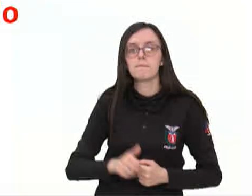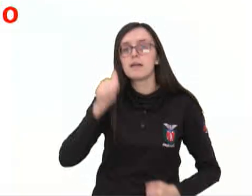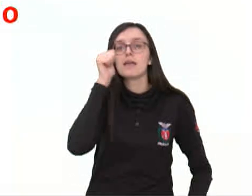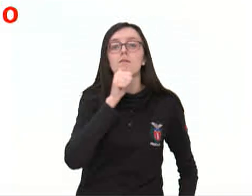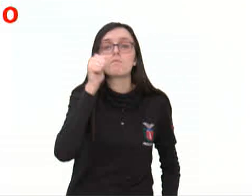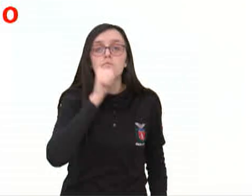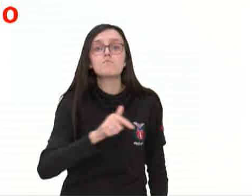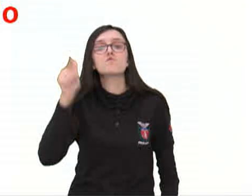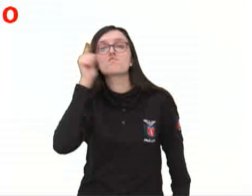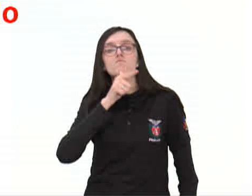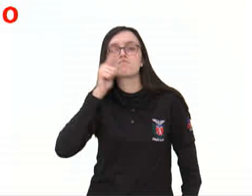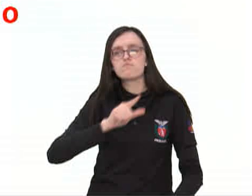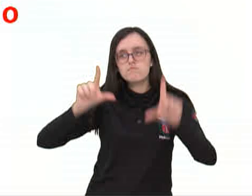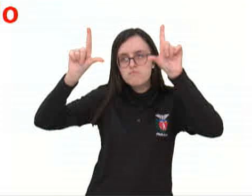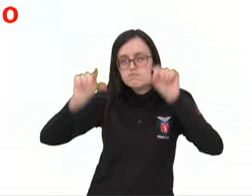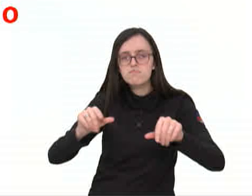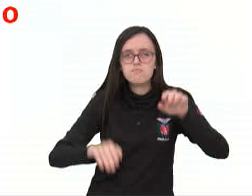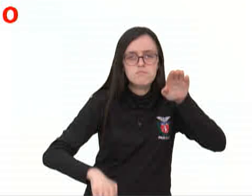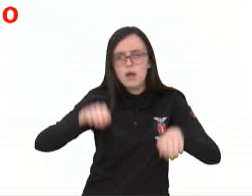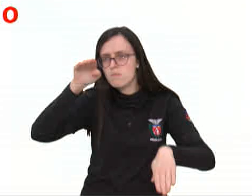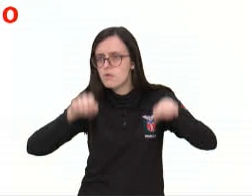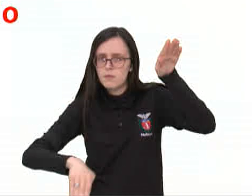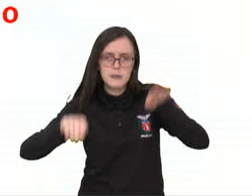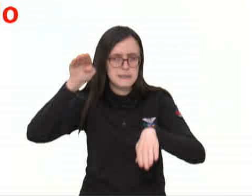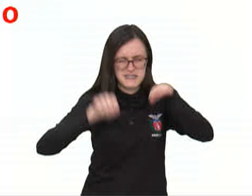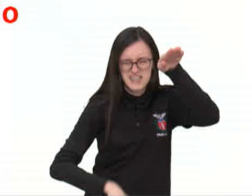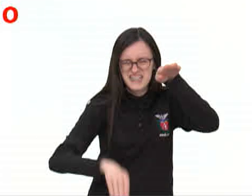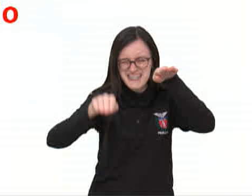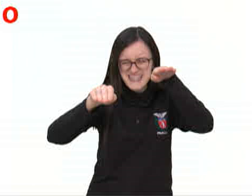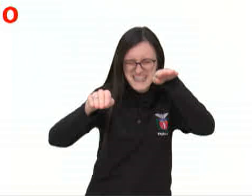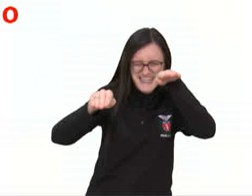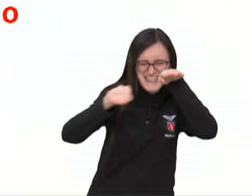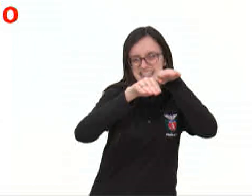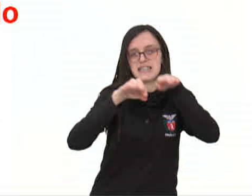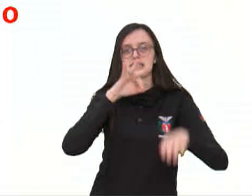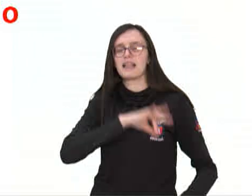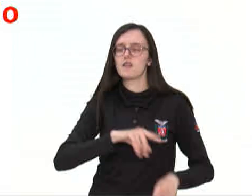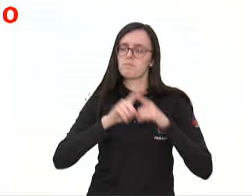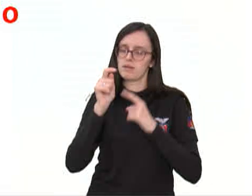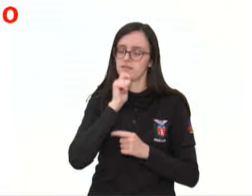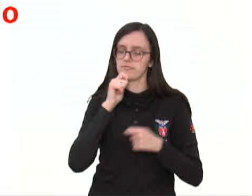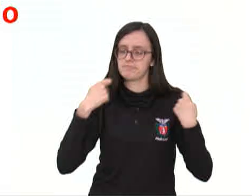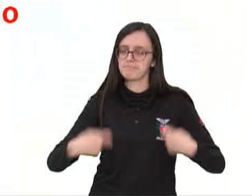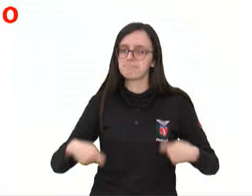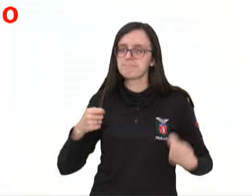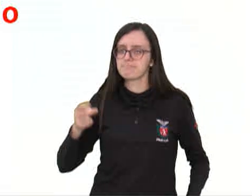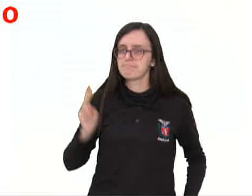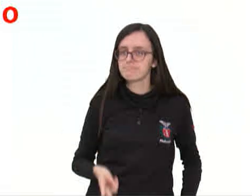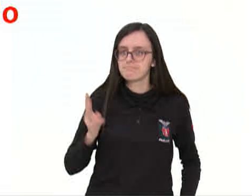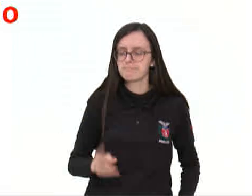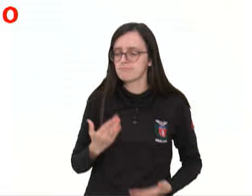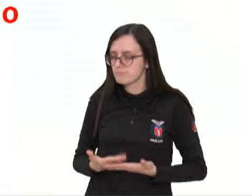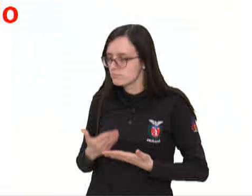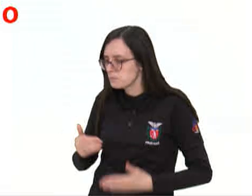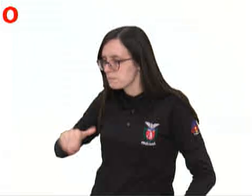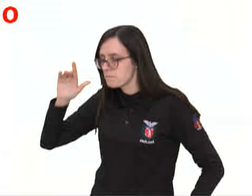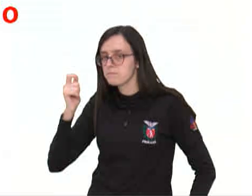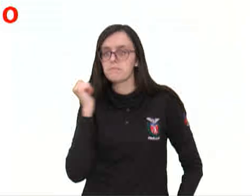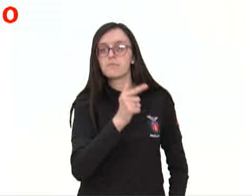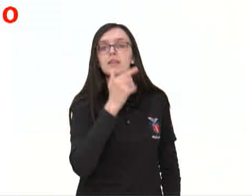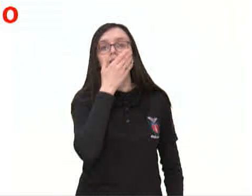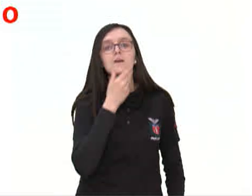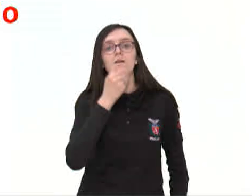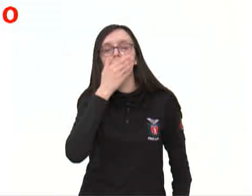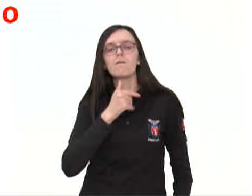Mulheres conseguiram diminuir a desigualdade salarial, porém, ainda precisam ter mais escolaridade que os